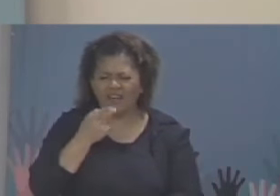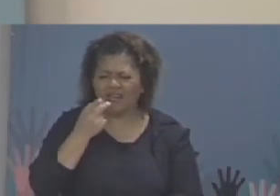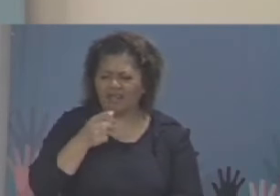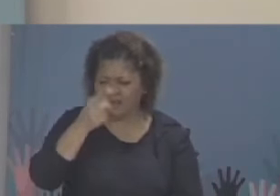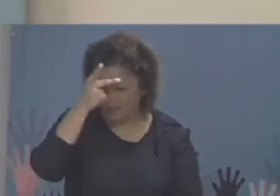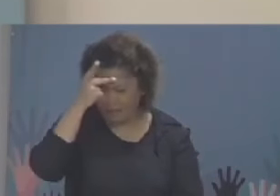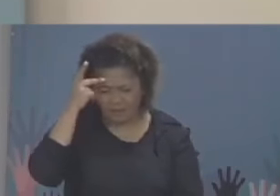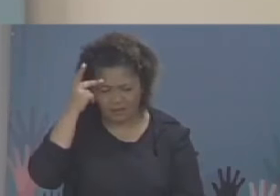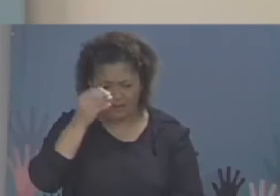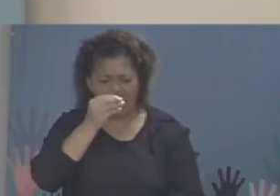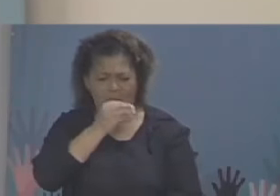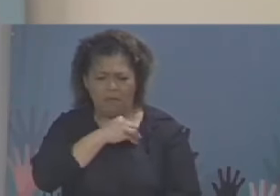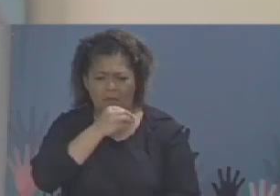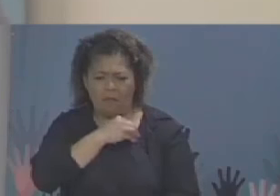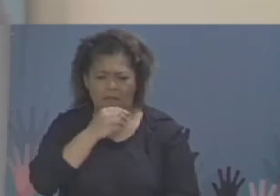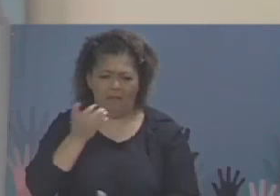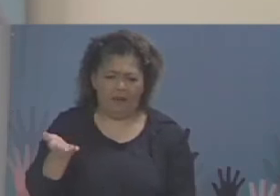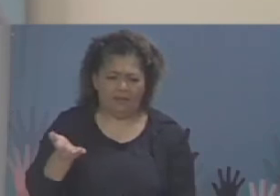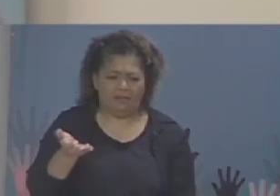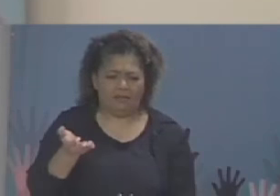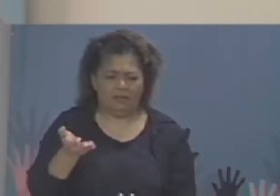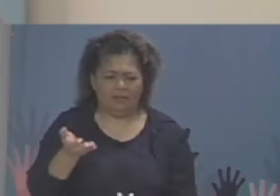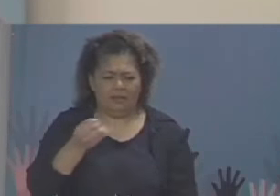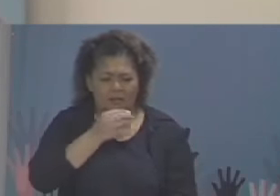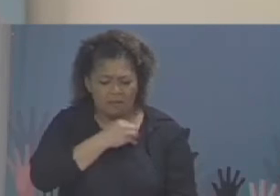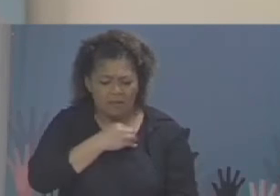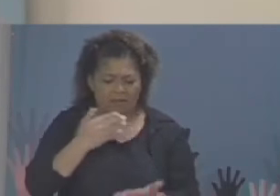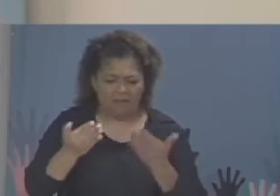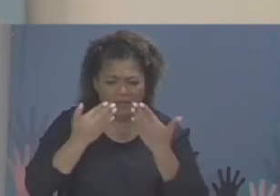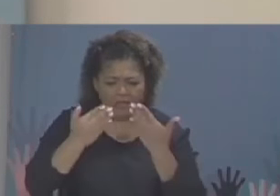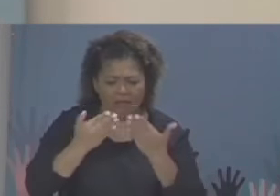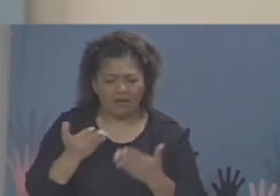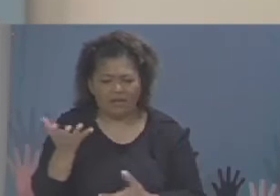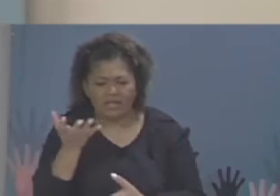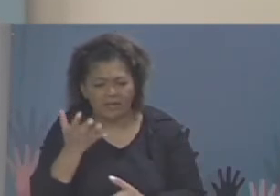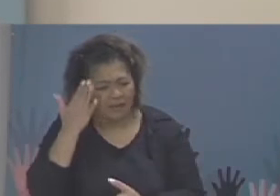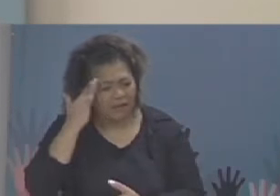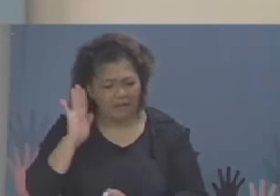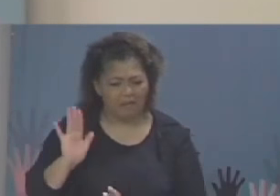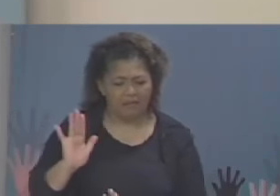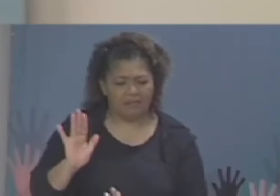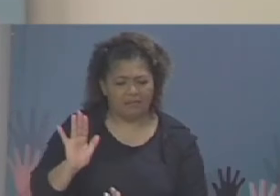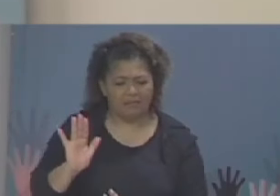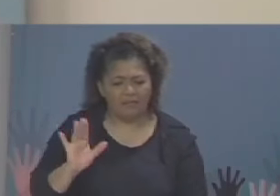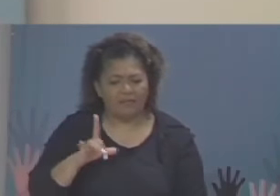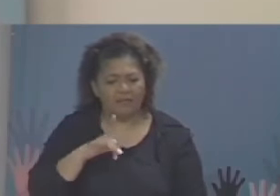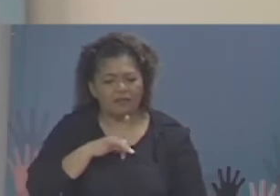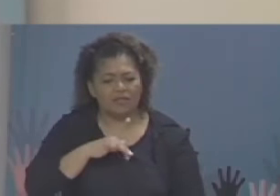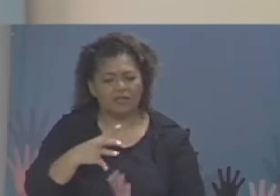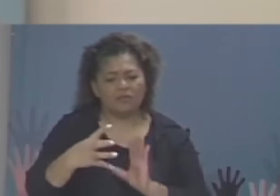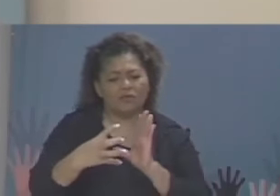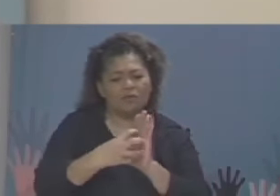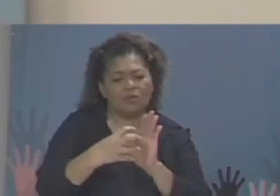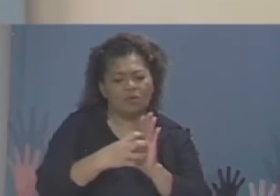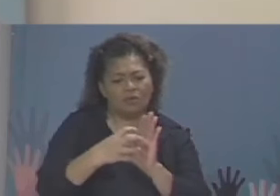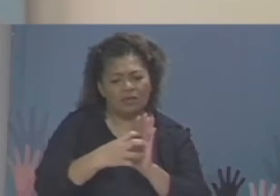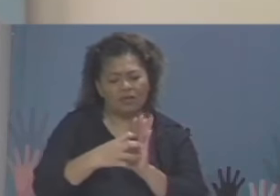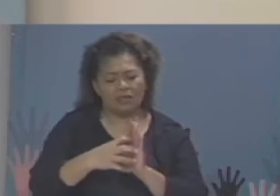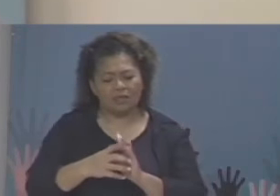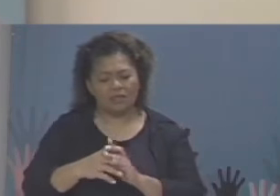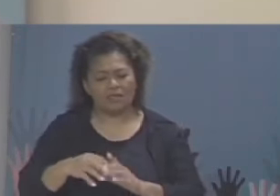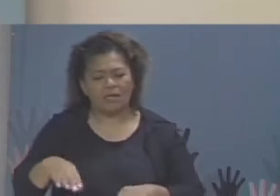é do psicólogo que não corre atrás, a culpa é do psicólogo que não quer saber. Nós temos um modelo no qual vocês acreditam ser representativos da